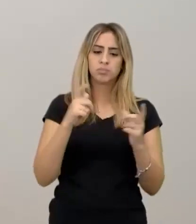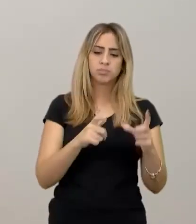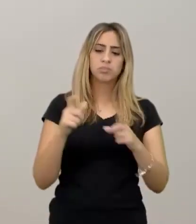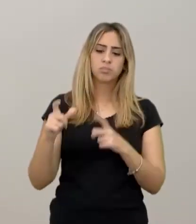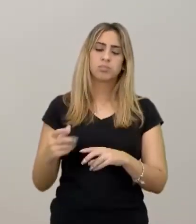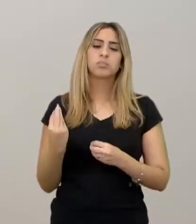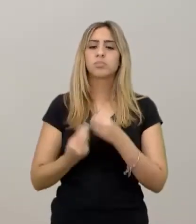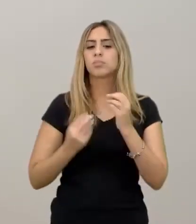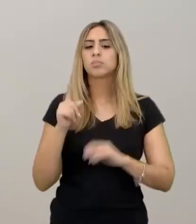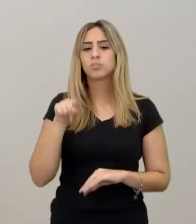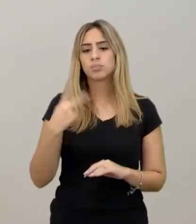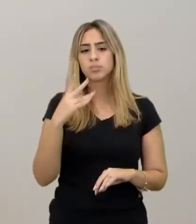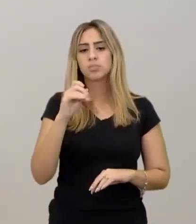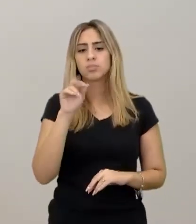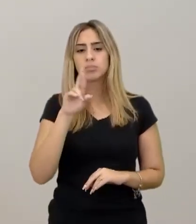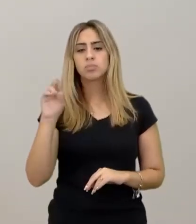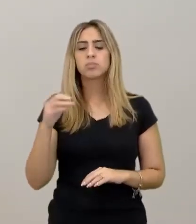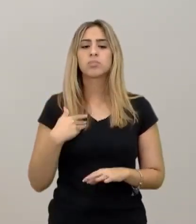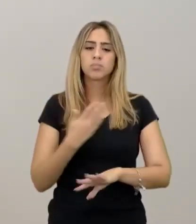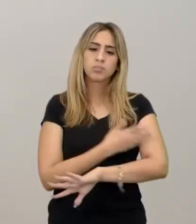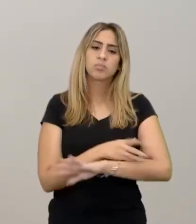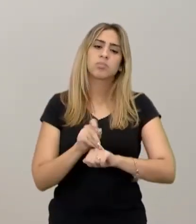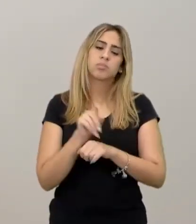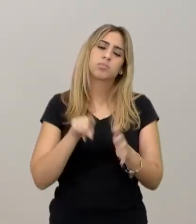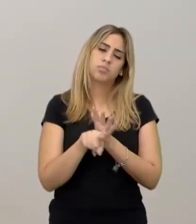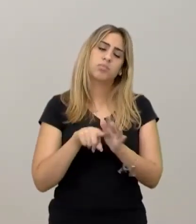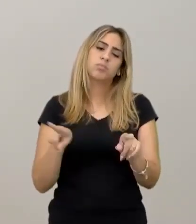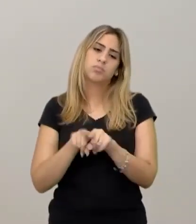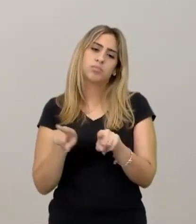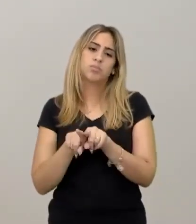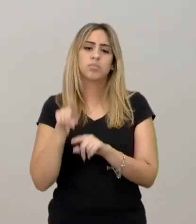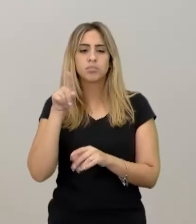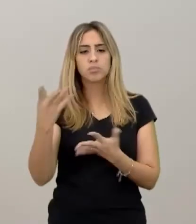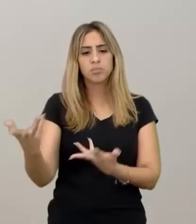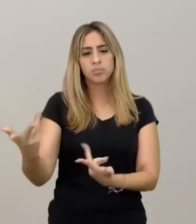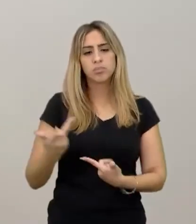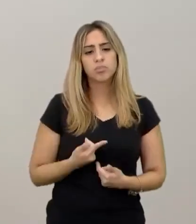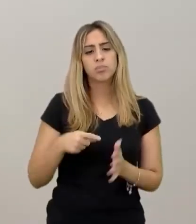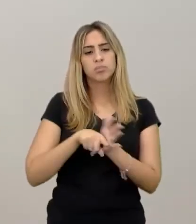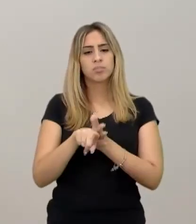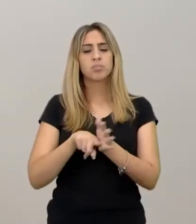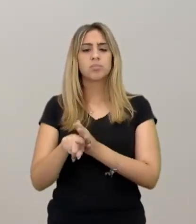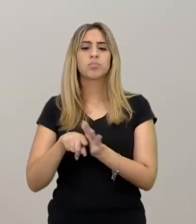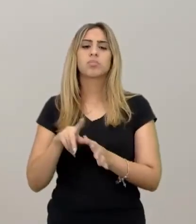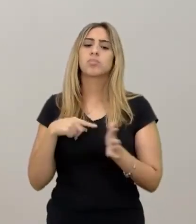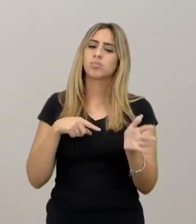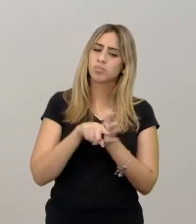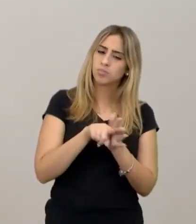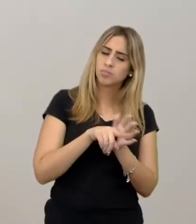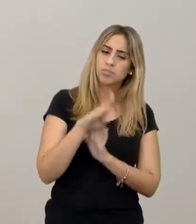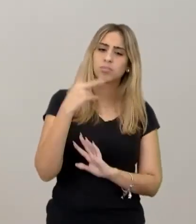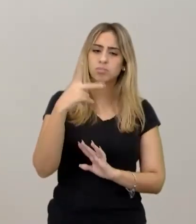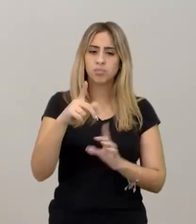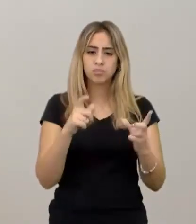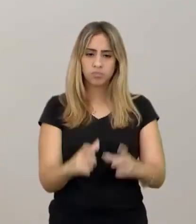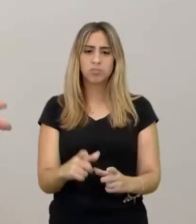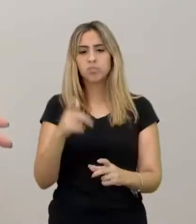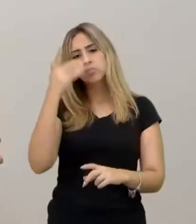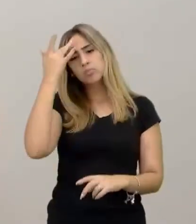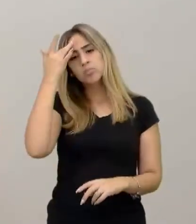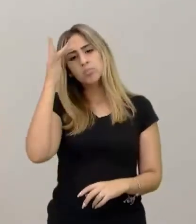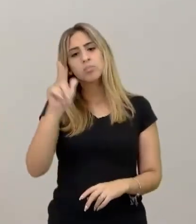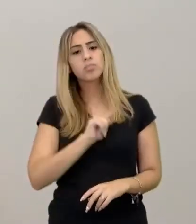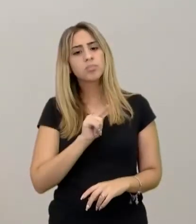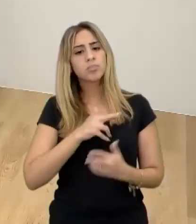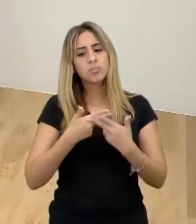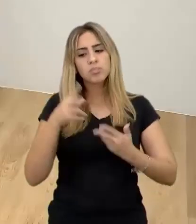bairro, como que é o seu bairro e comece a fazer pesquisas também. Então é um convite à pesquisa. Pesquisa o seu bairro. De repente você nem sabe que tem um